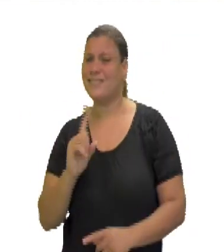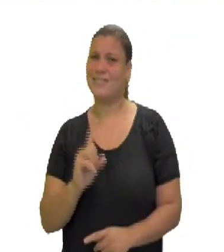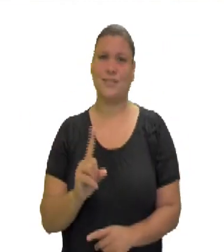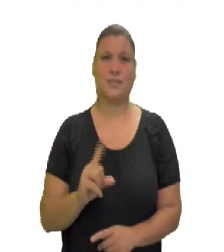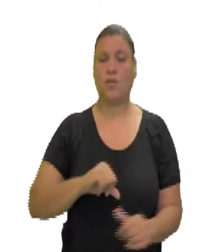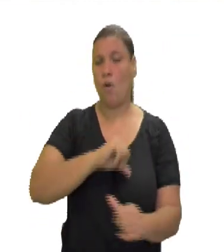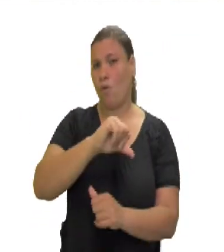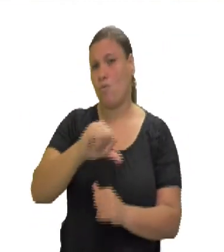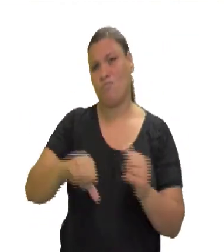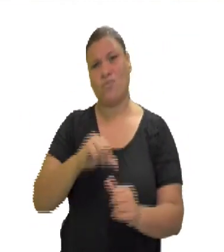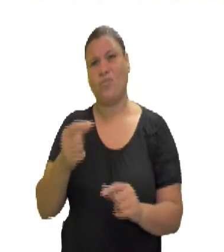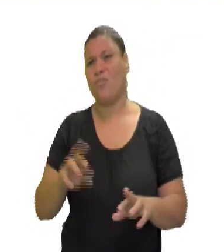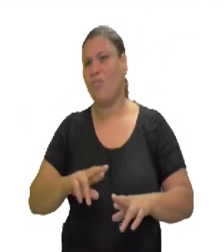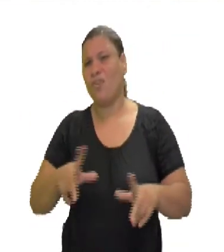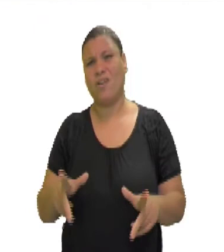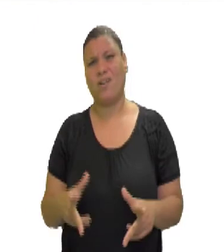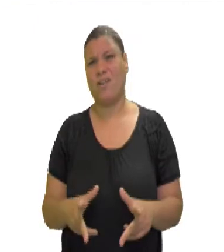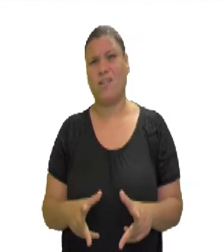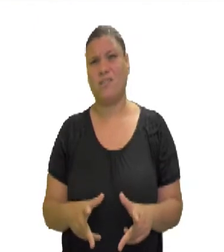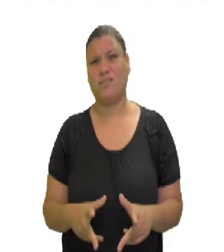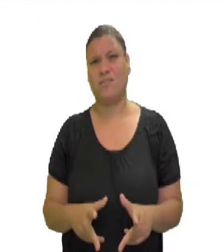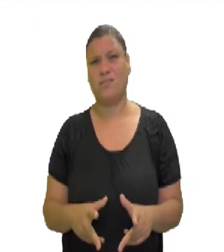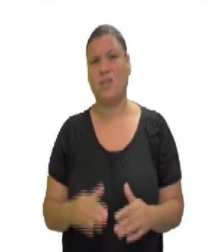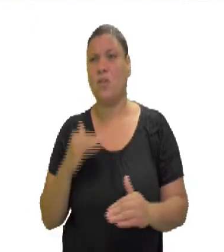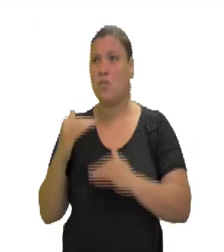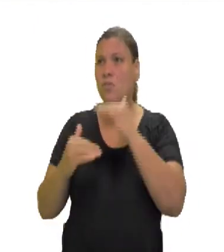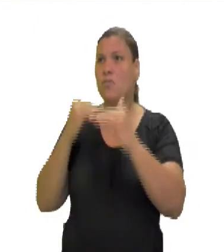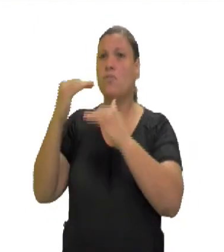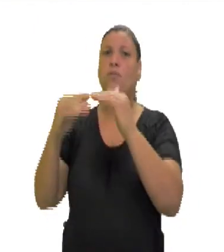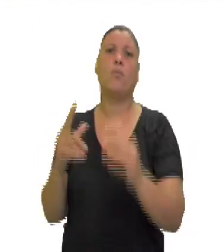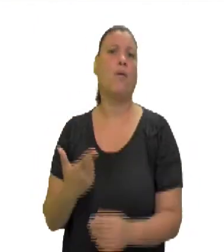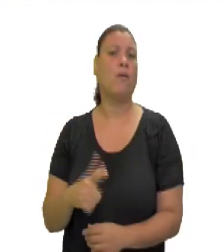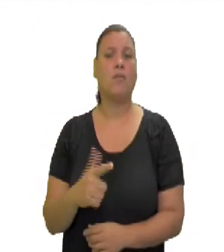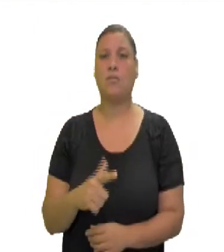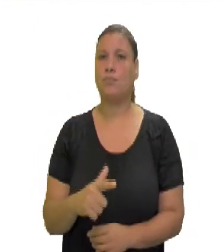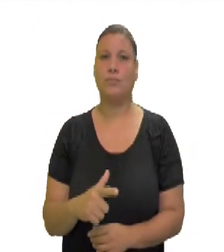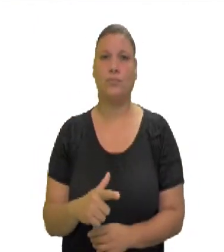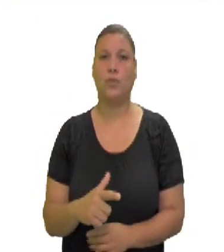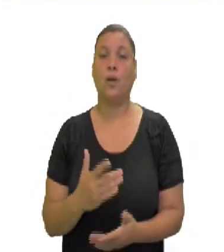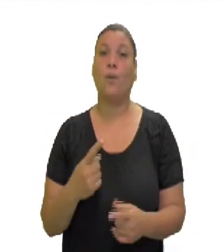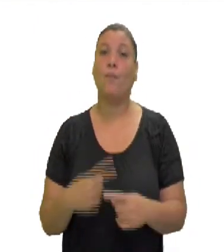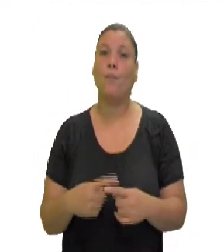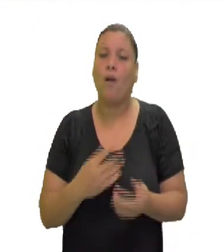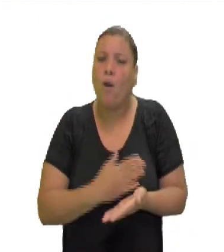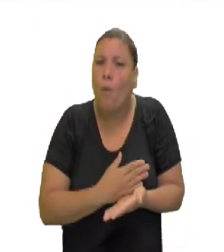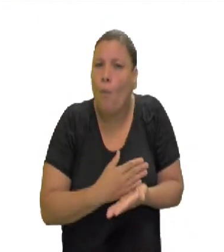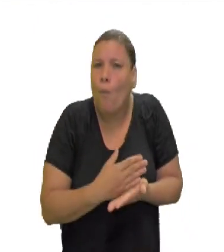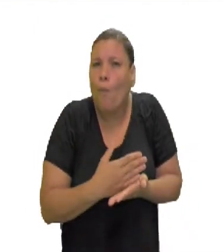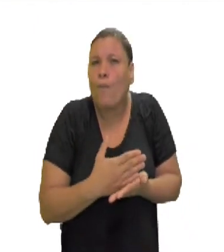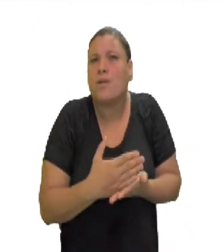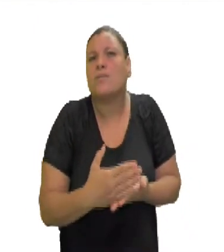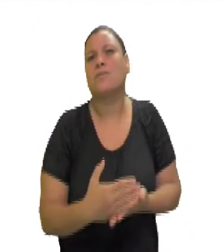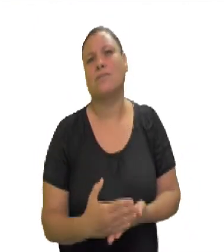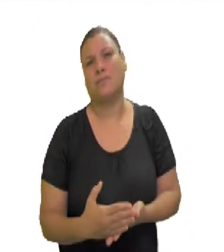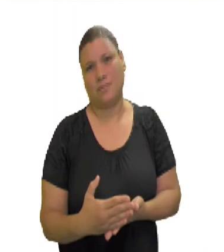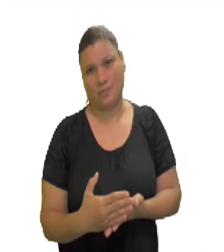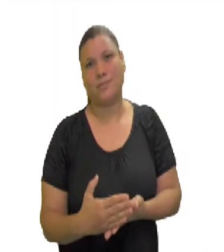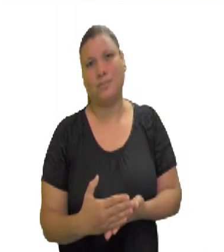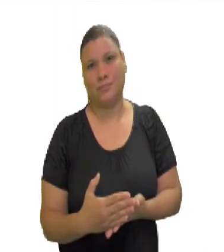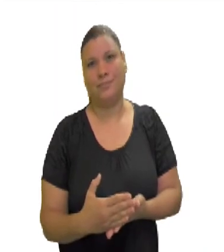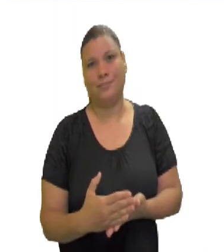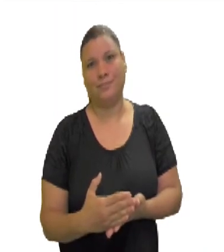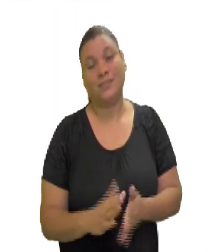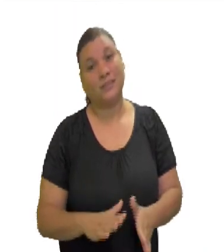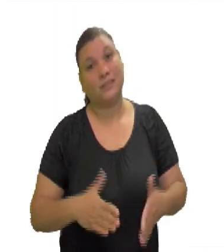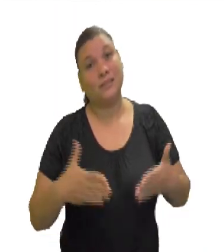tinha equipamento, não tinha um desenvolvimento grande da mineração. Era o início. Portanto, era saber